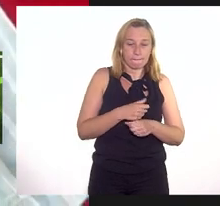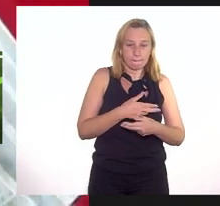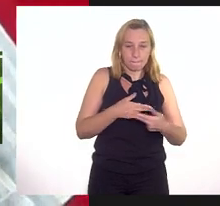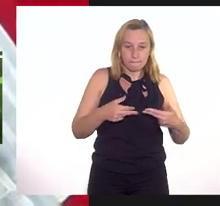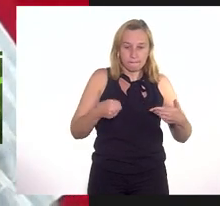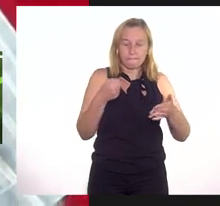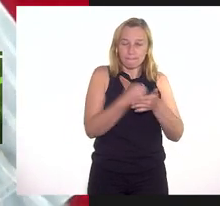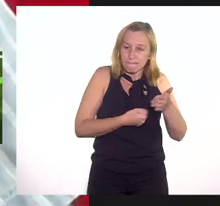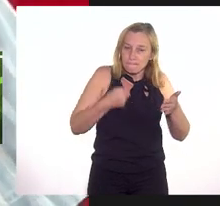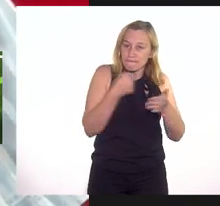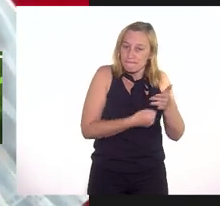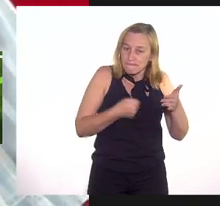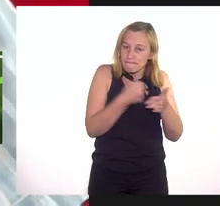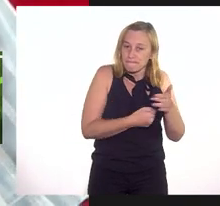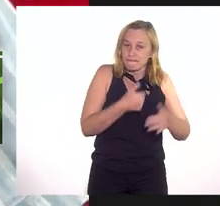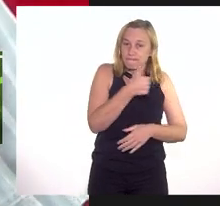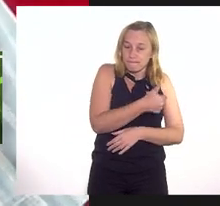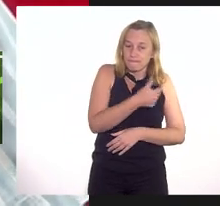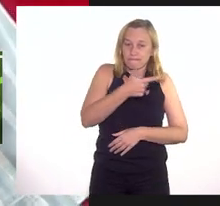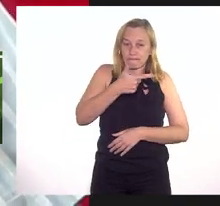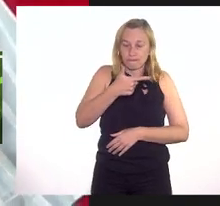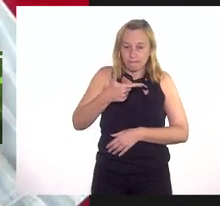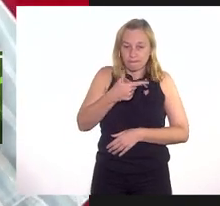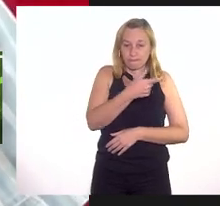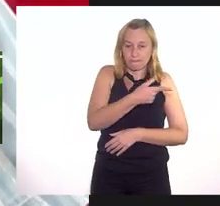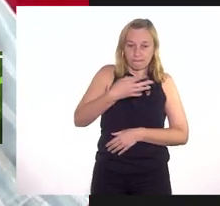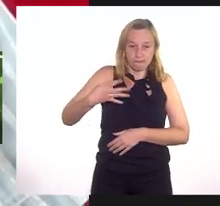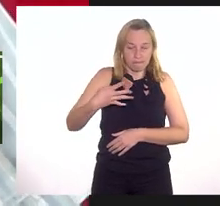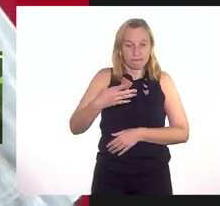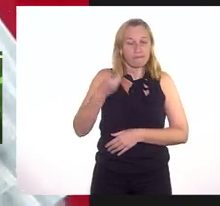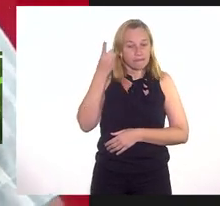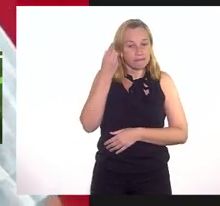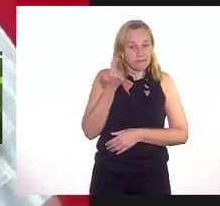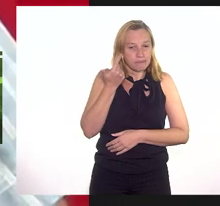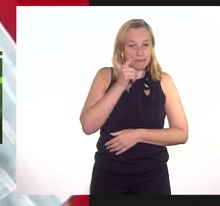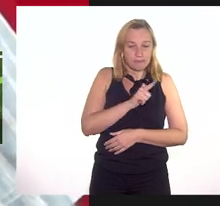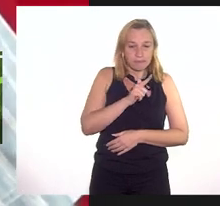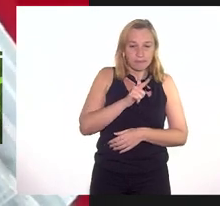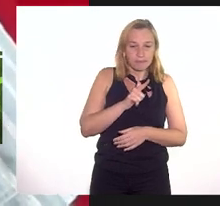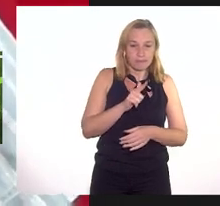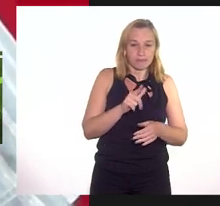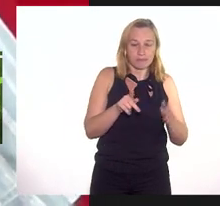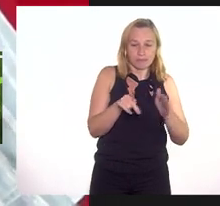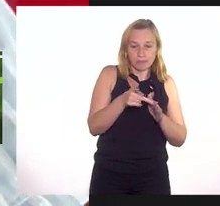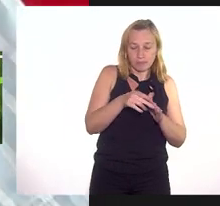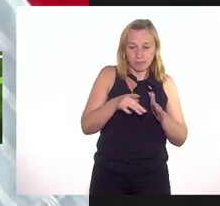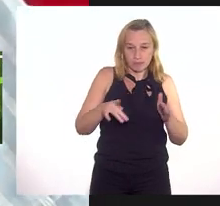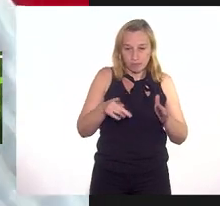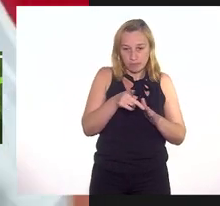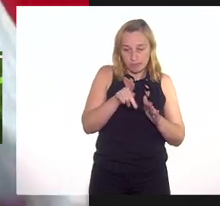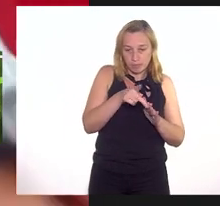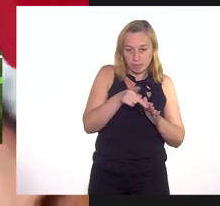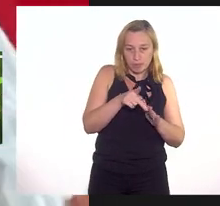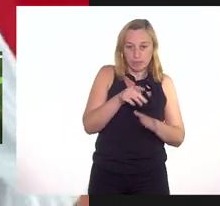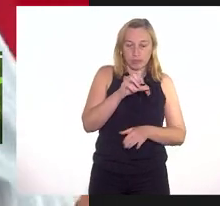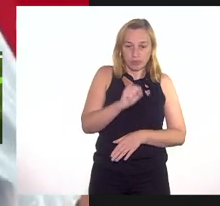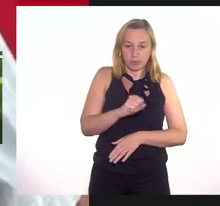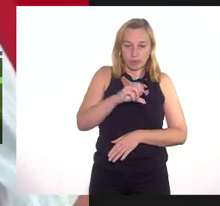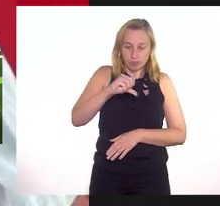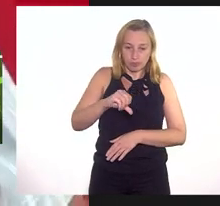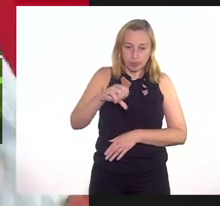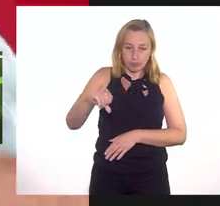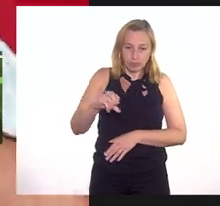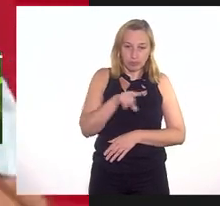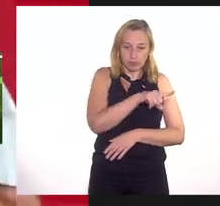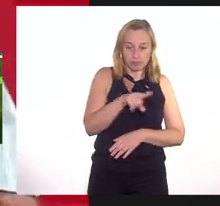muita rodagem. Em 2014, a gente conseguiu a portaria 199, né, do Ministério da Saúde, com muita mobilização dessas